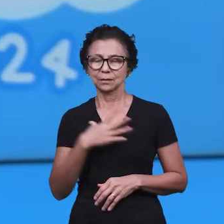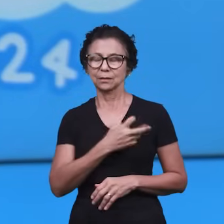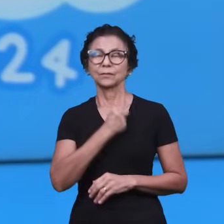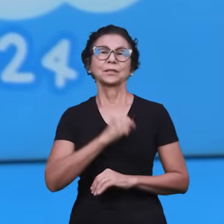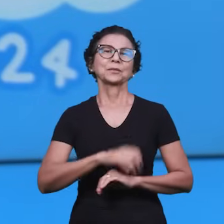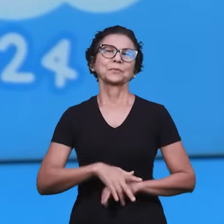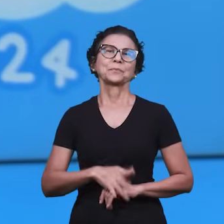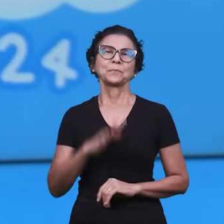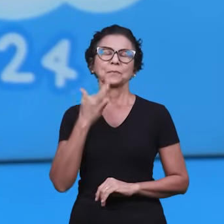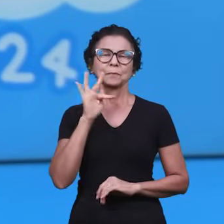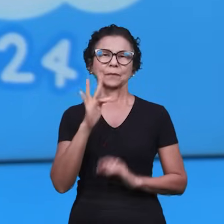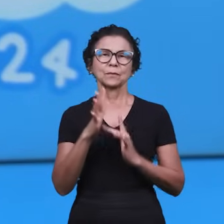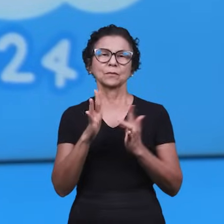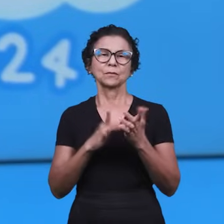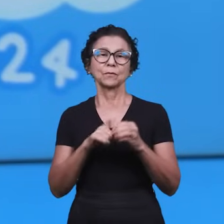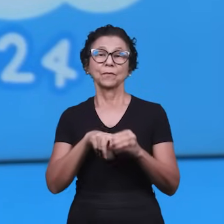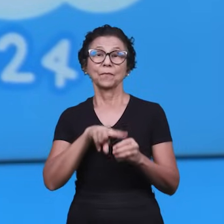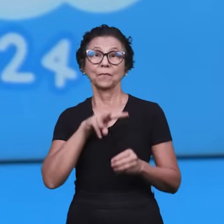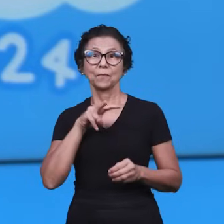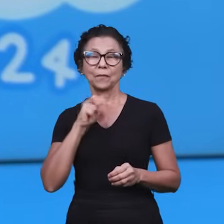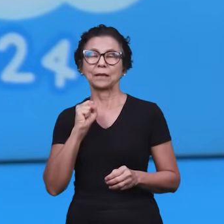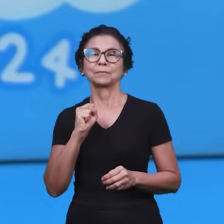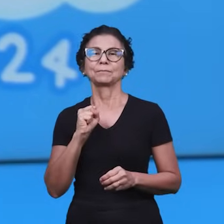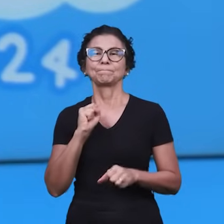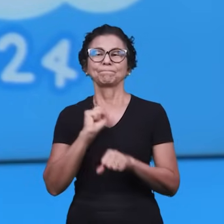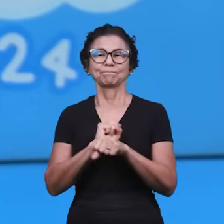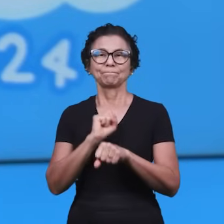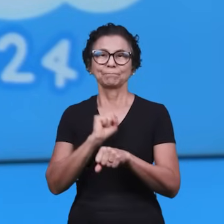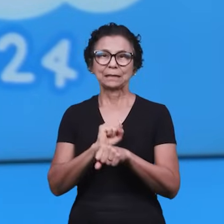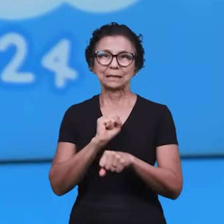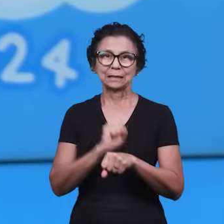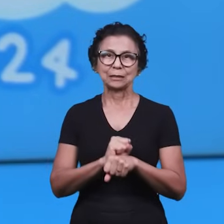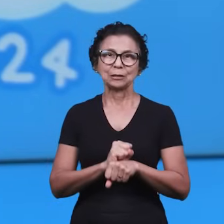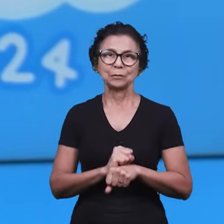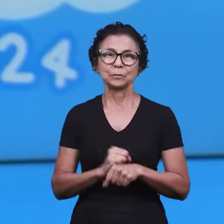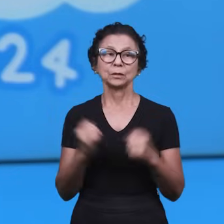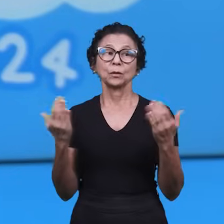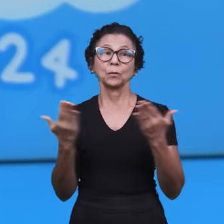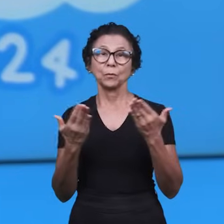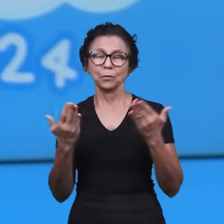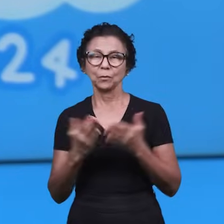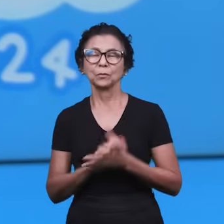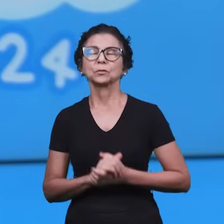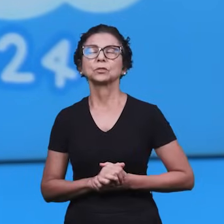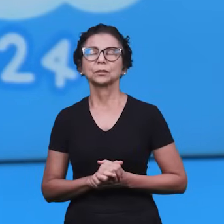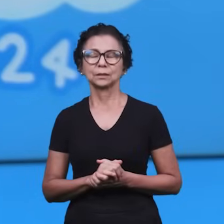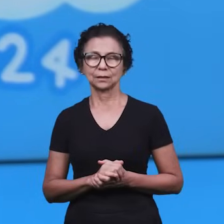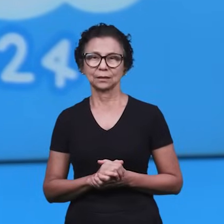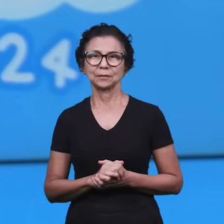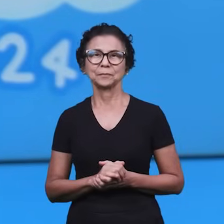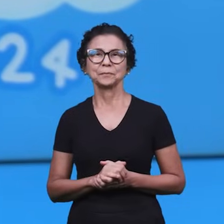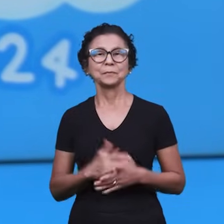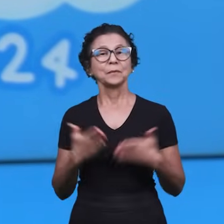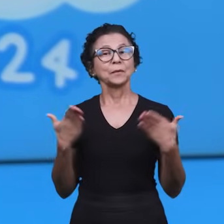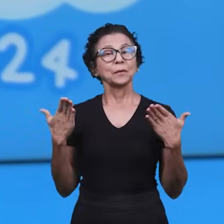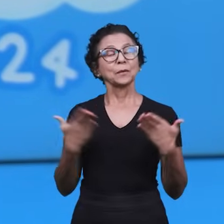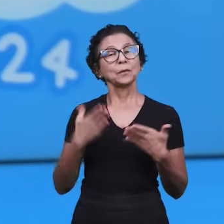breve, Jesus vai voltar. Nós aguardamos por isso. E hoje, exatamente